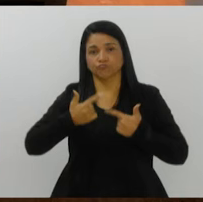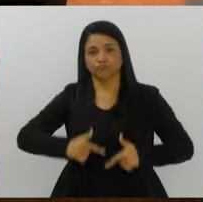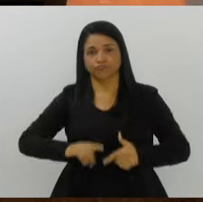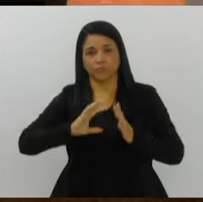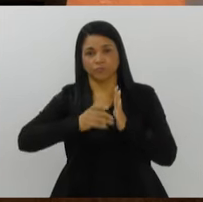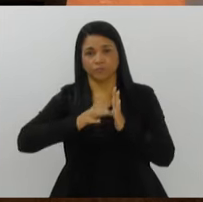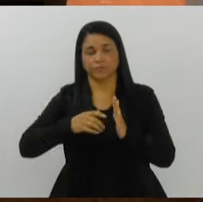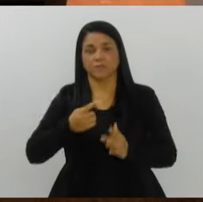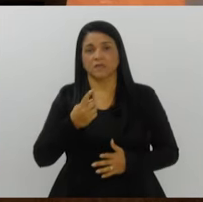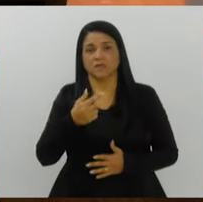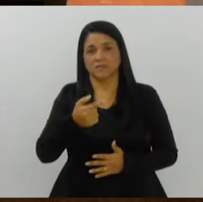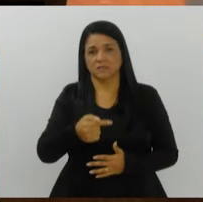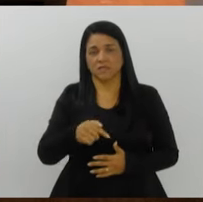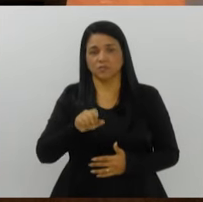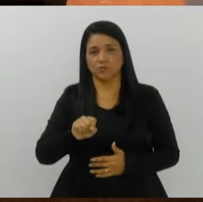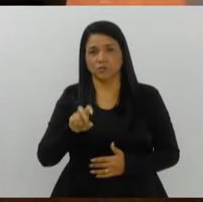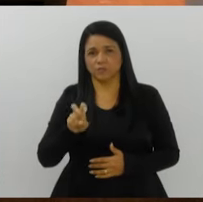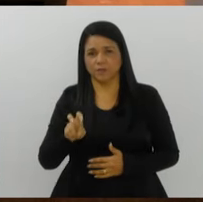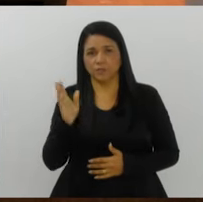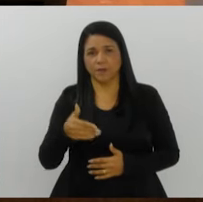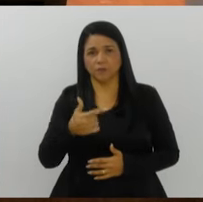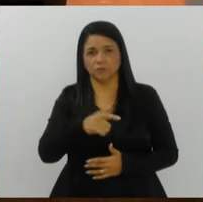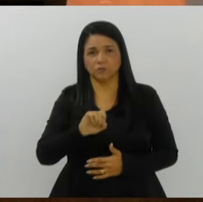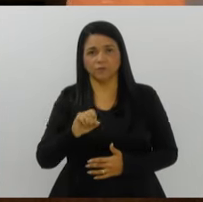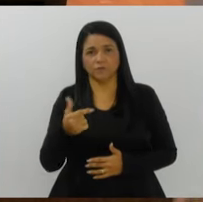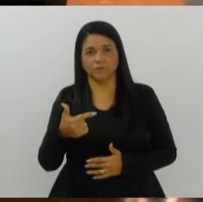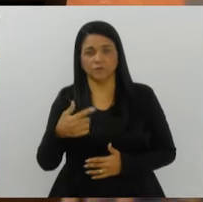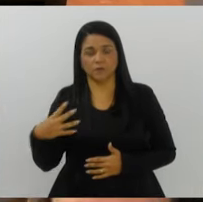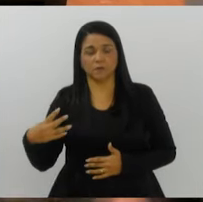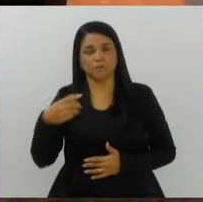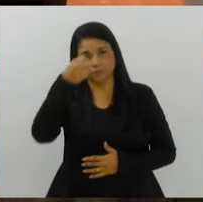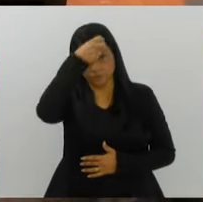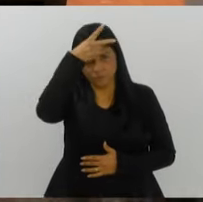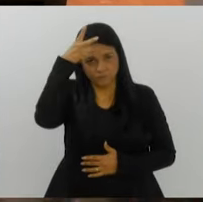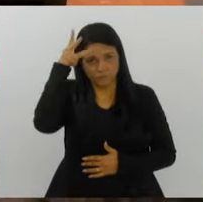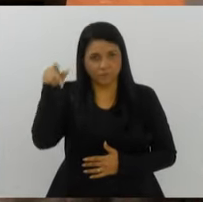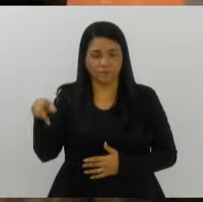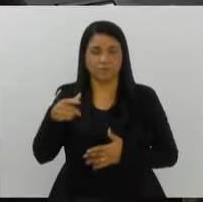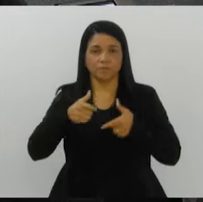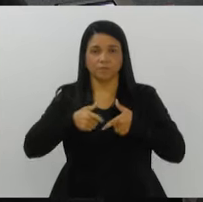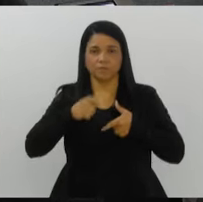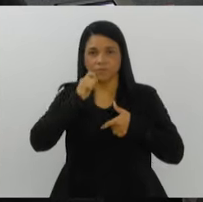resolução 785/2024, a medalha para o prefeito de Itauva, Léo Pelanca.